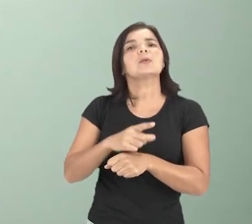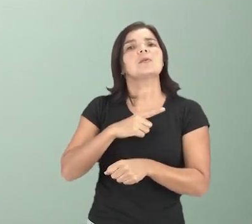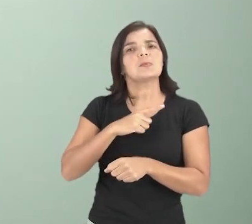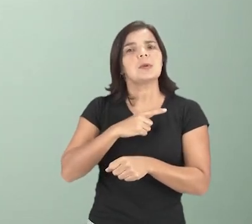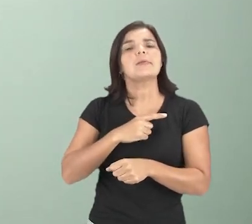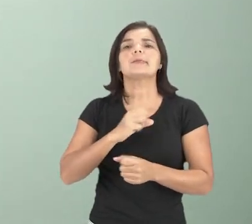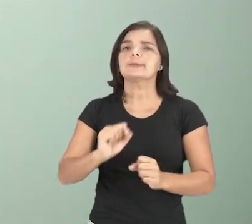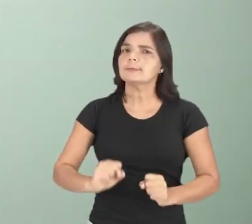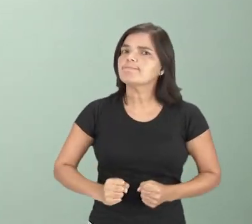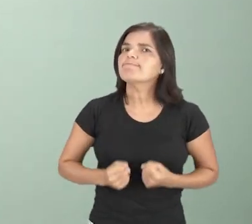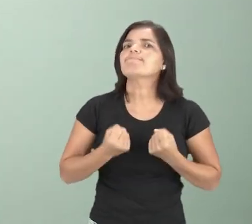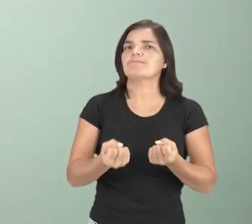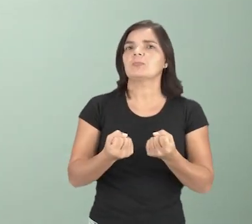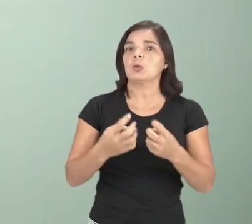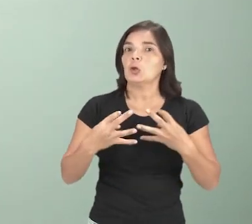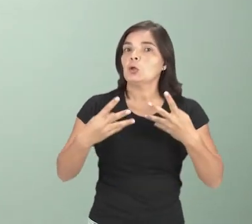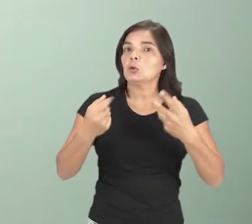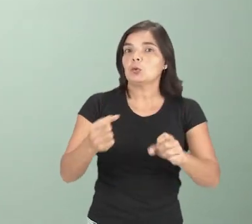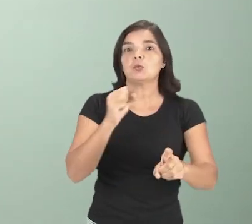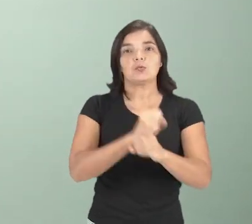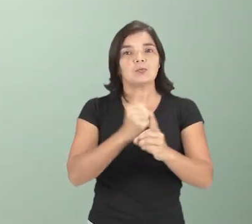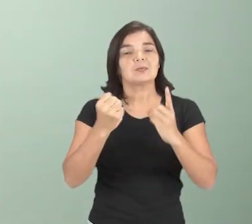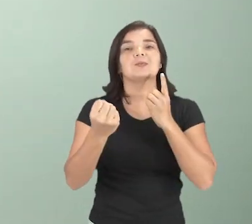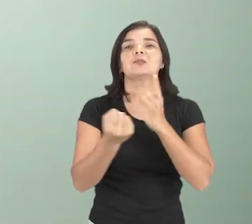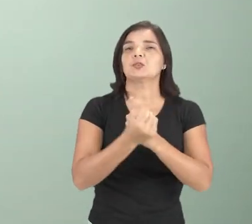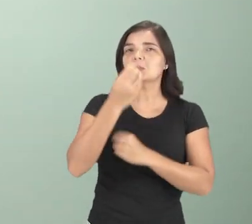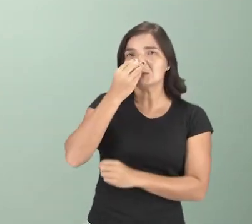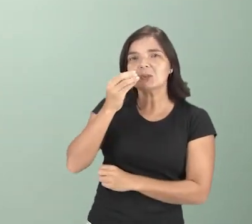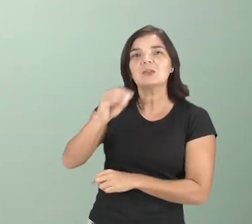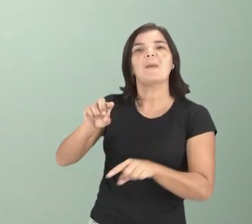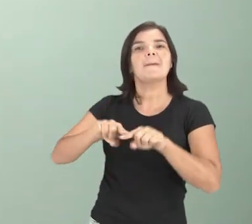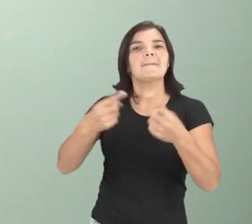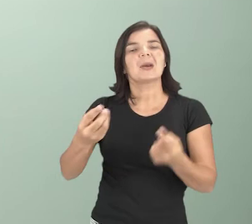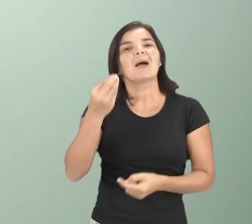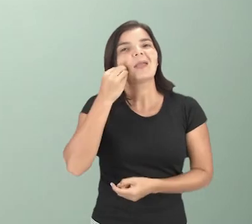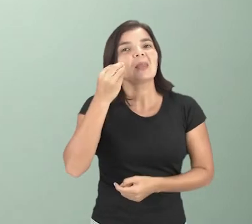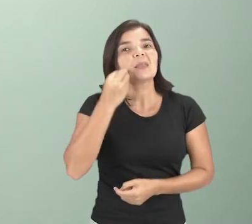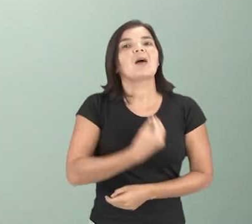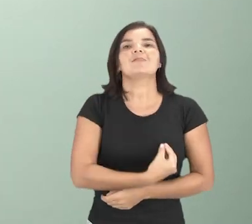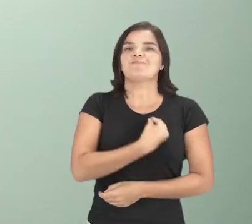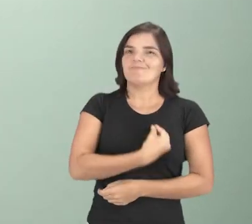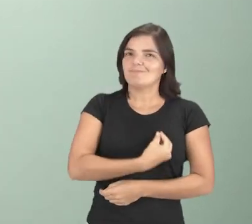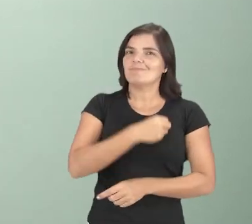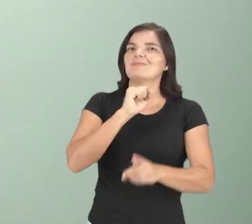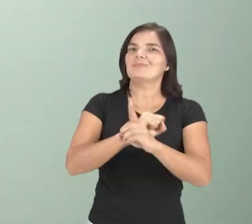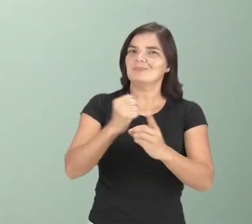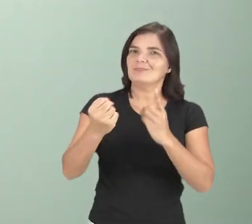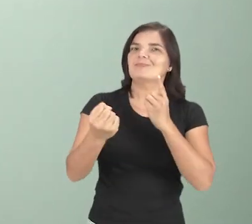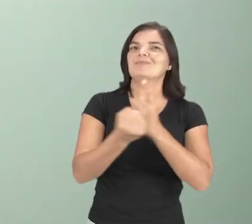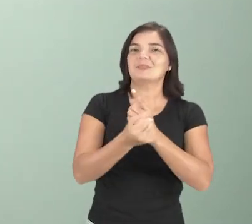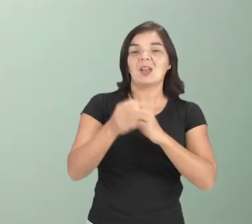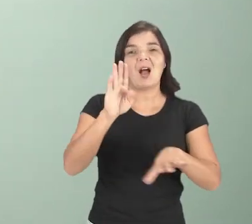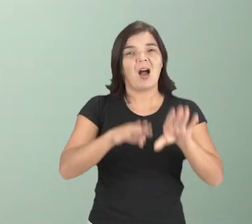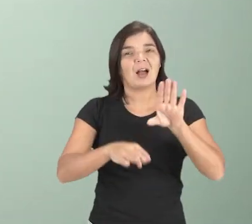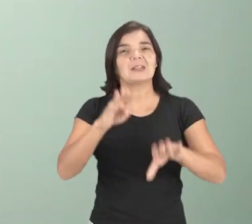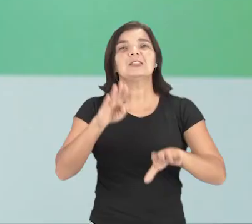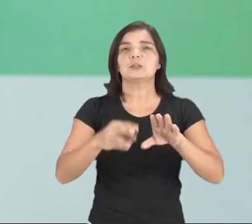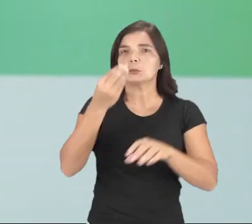e superar toda a sua condição social de marginalidade para tentar sobreviver nessa sociedade que